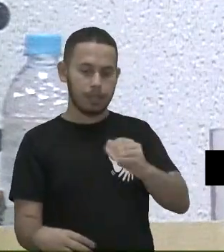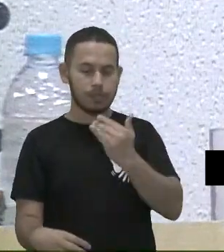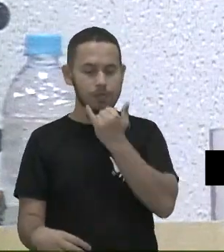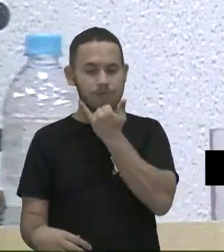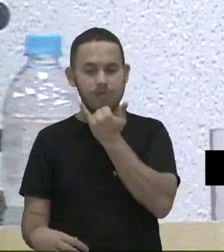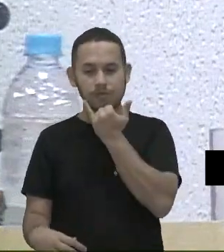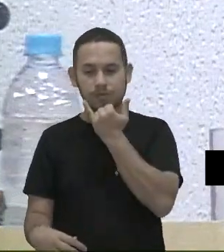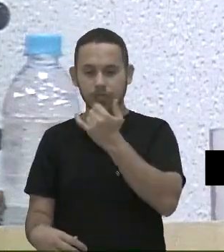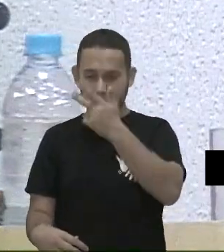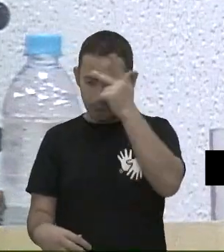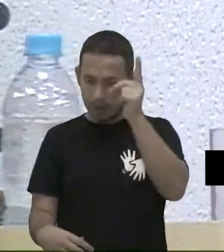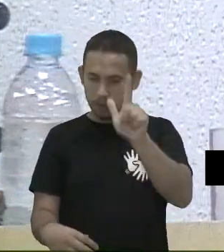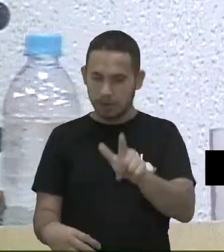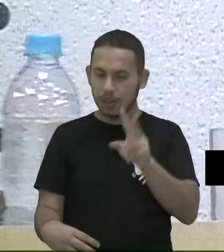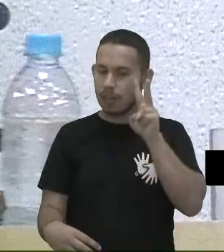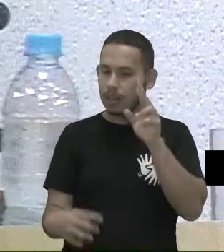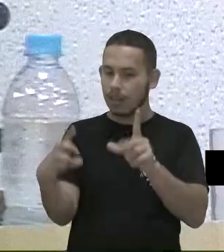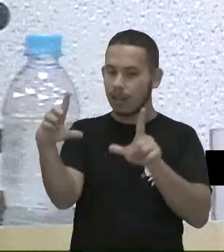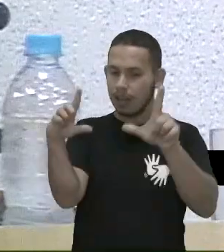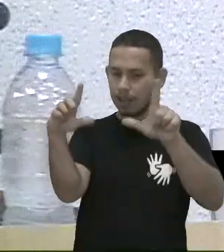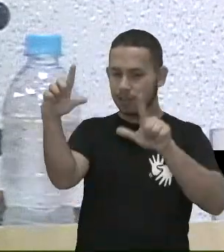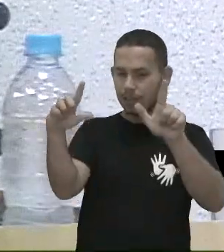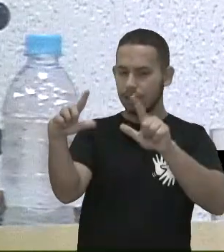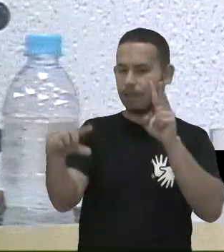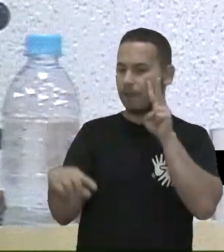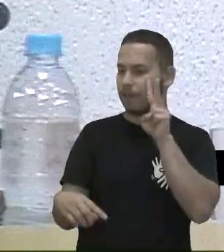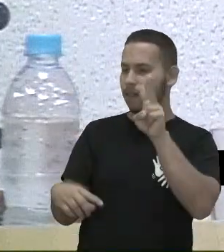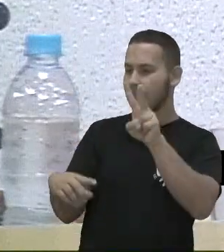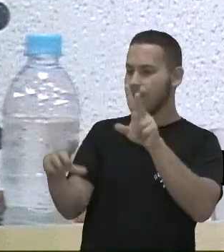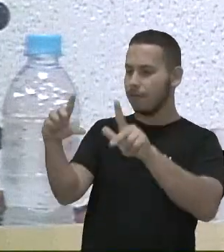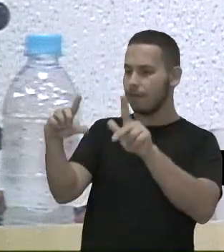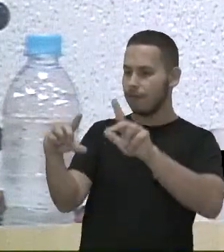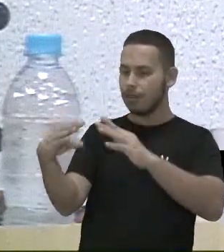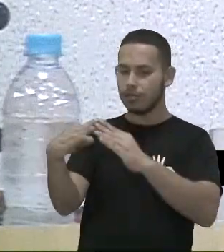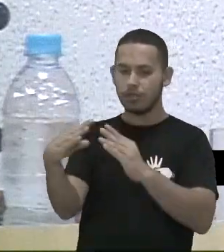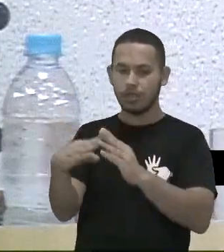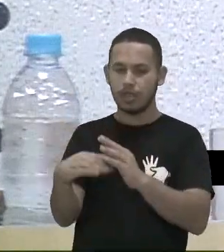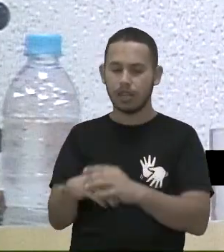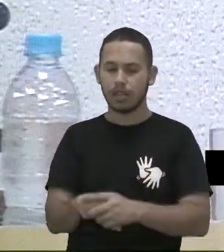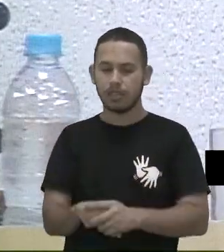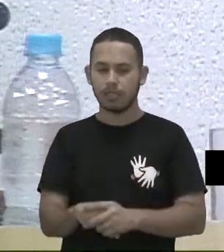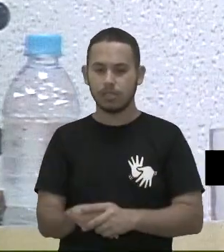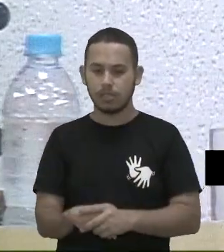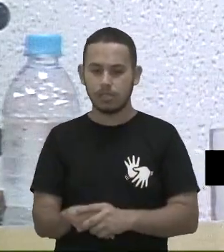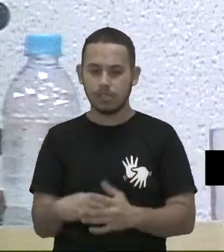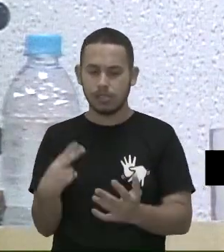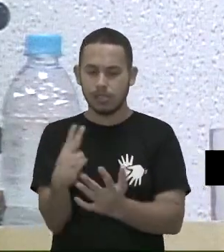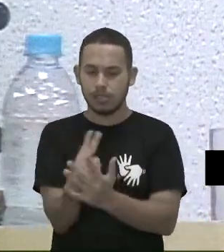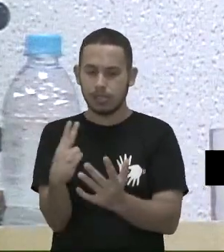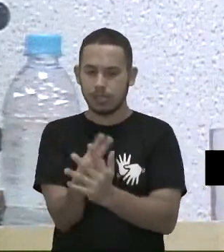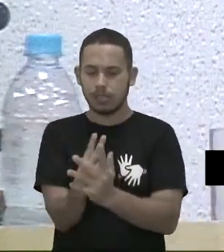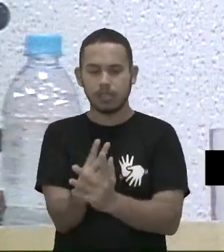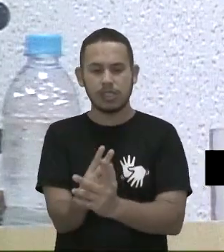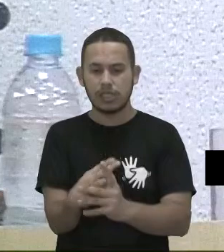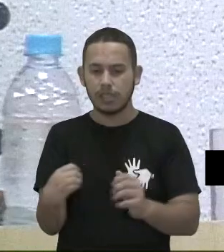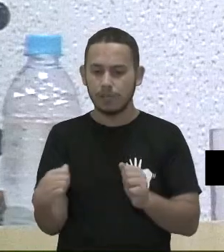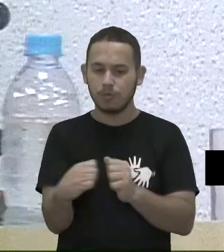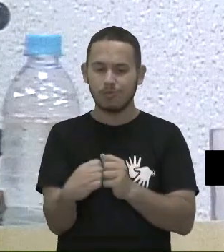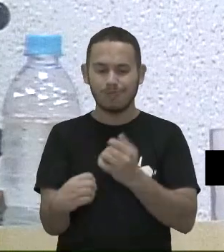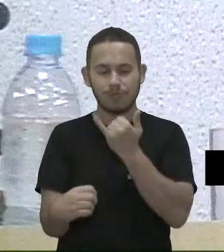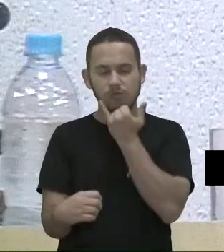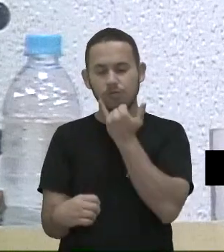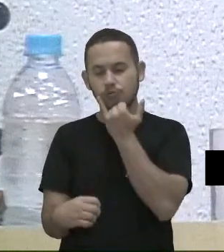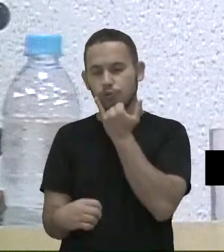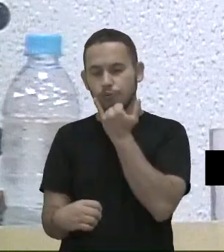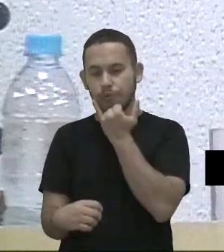acompanhar, que ligaram a televisão, estão antenados, a imprensa sempre atenta e cobrindo todos os passos da CPI. Peço desculpa para